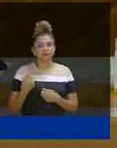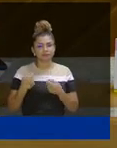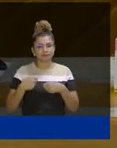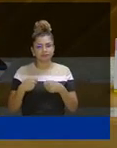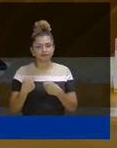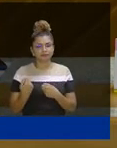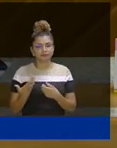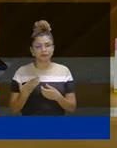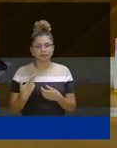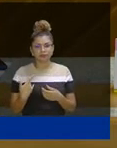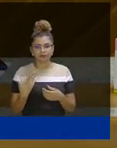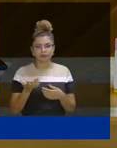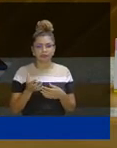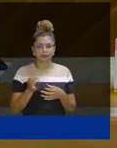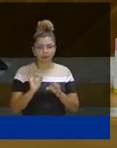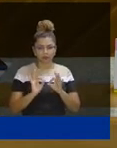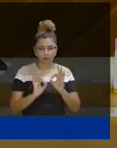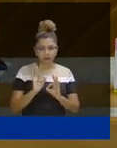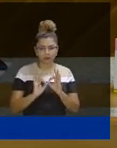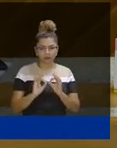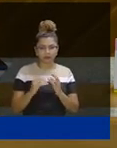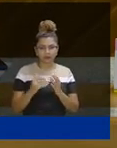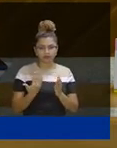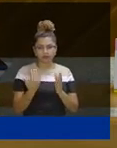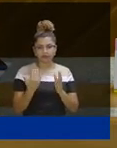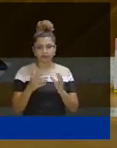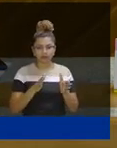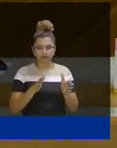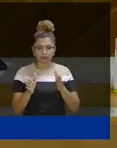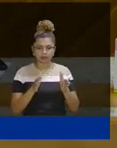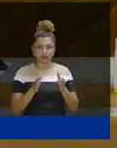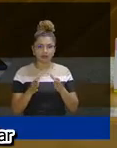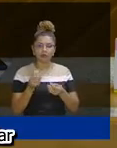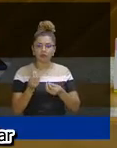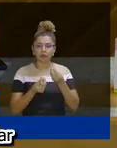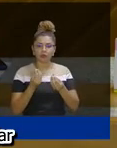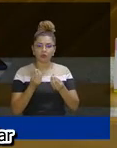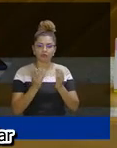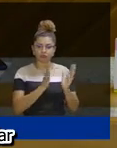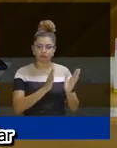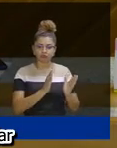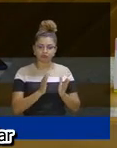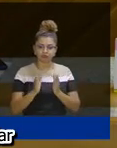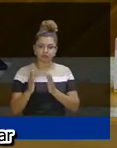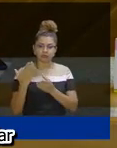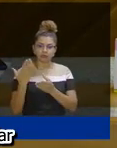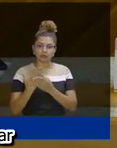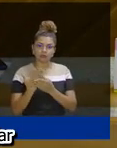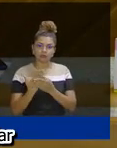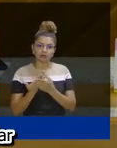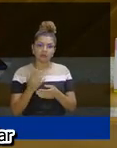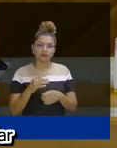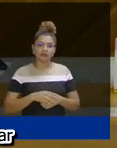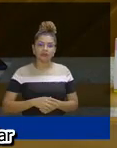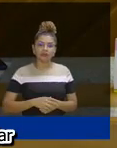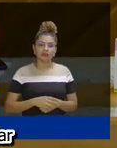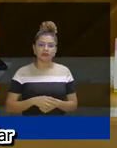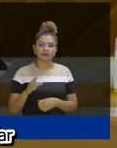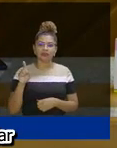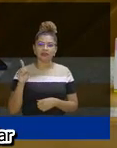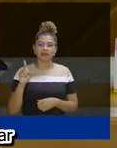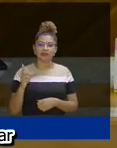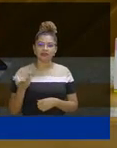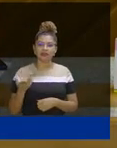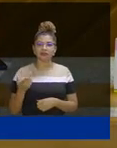da tramitação dos processos de preenchimento das vagas da OAB,